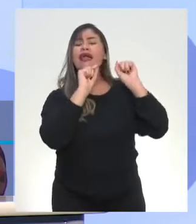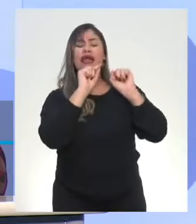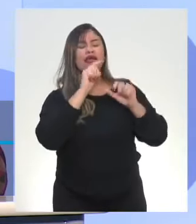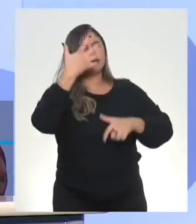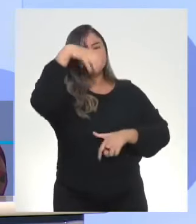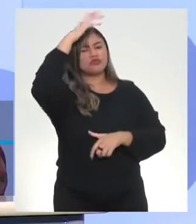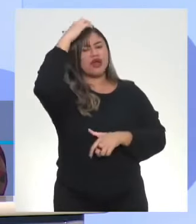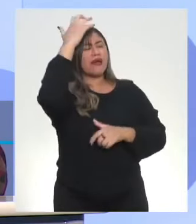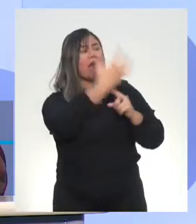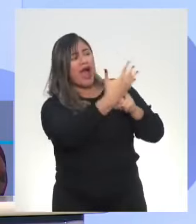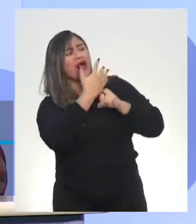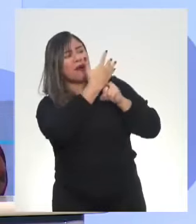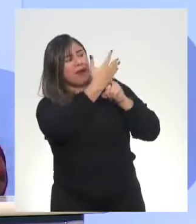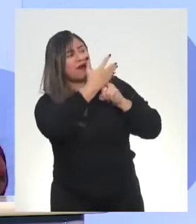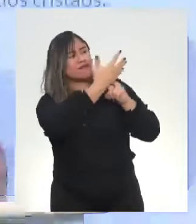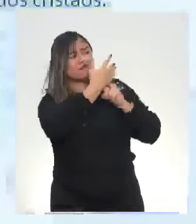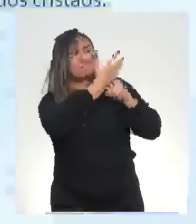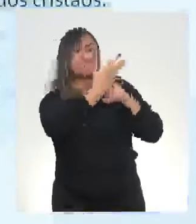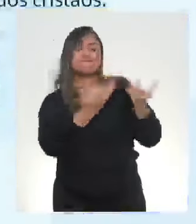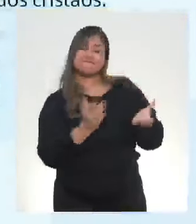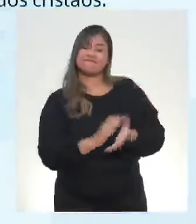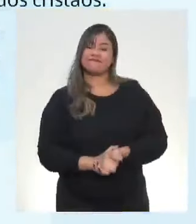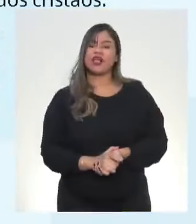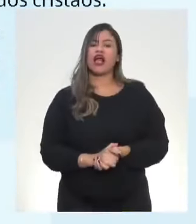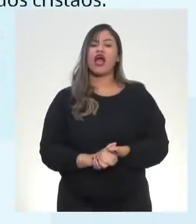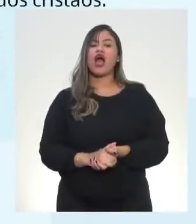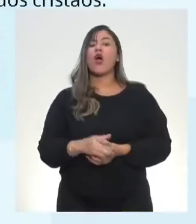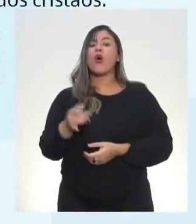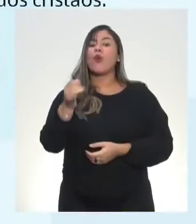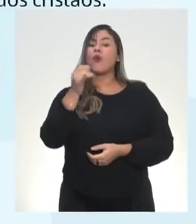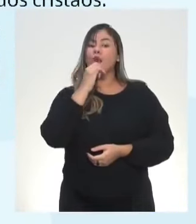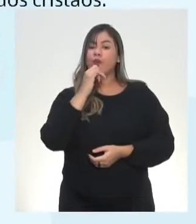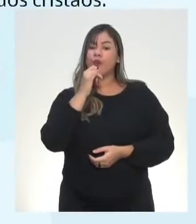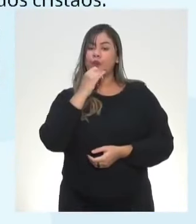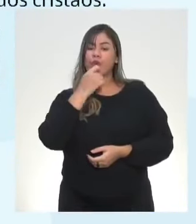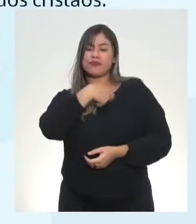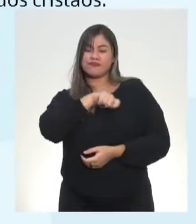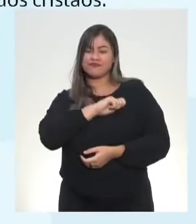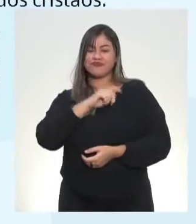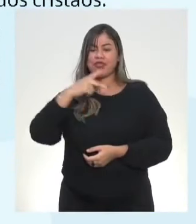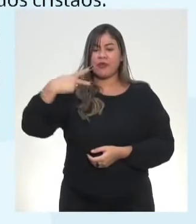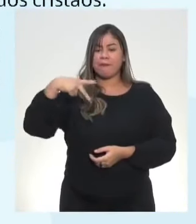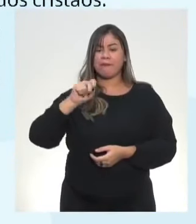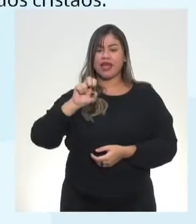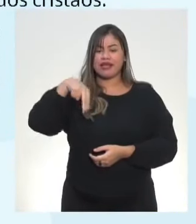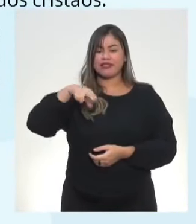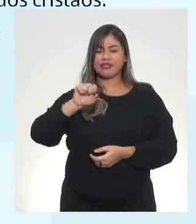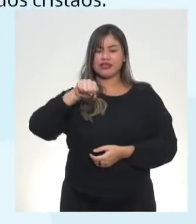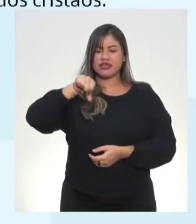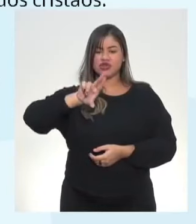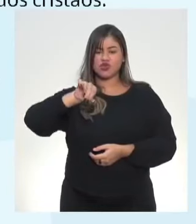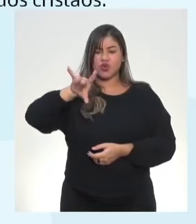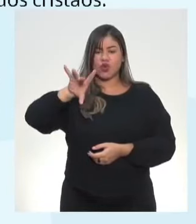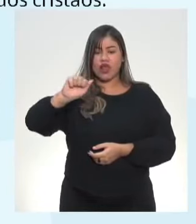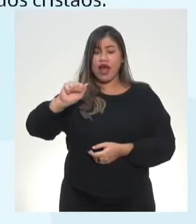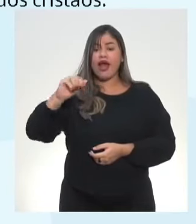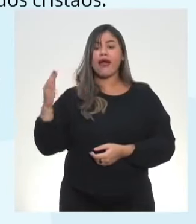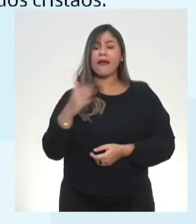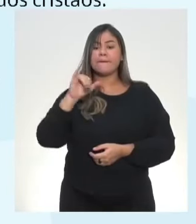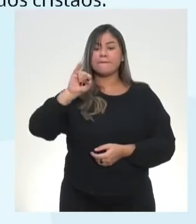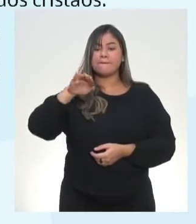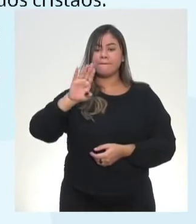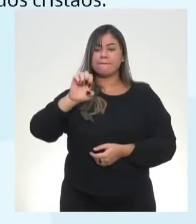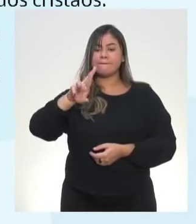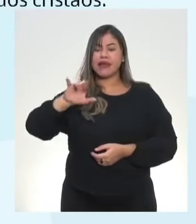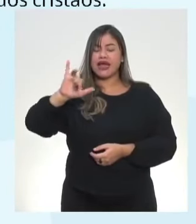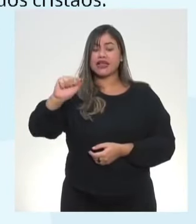fluindo, né? Então, dá uma olhadinha no caso da Península Ibérica agora, tá? No caso da Península Ibérica, a gente tem uma